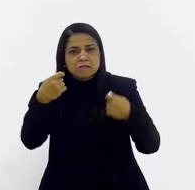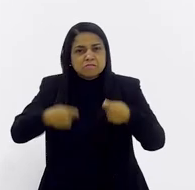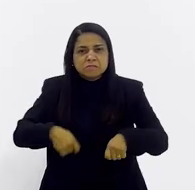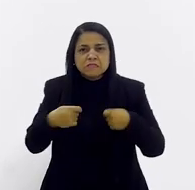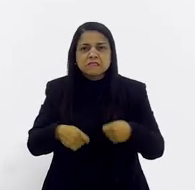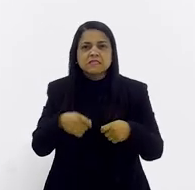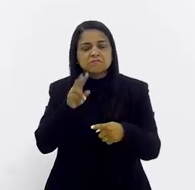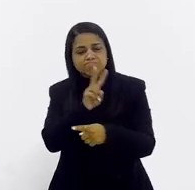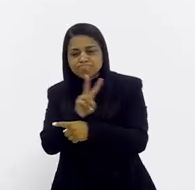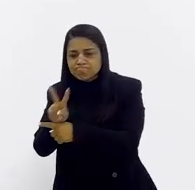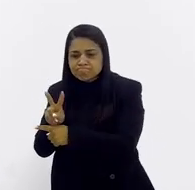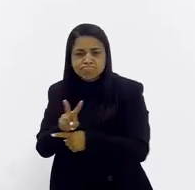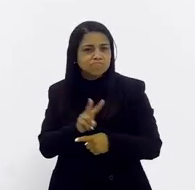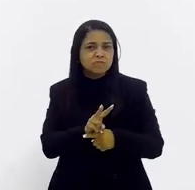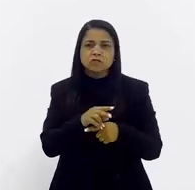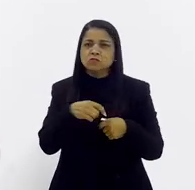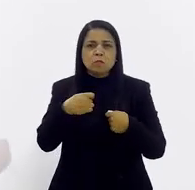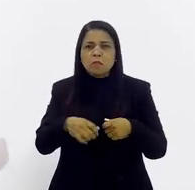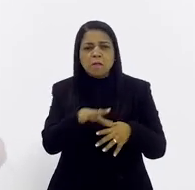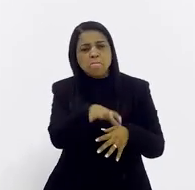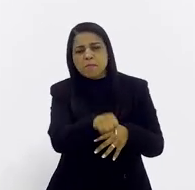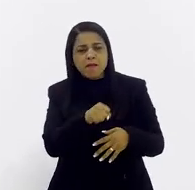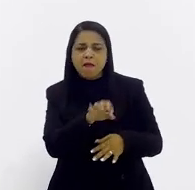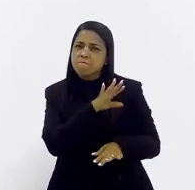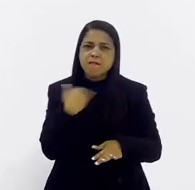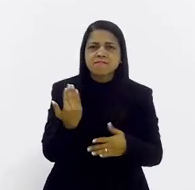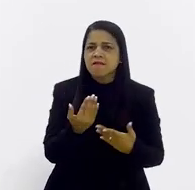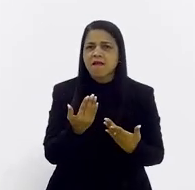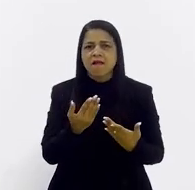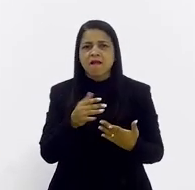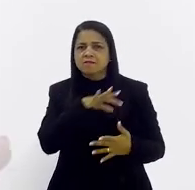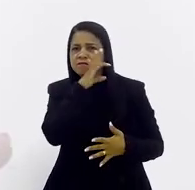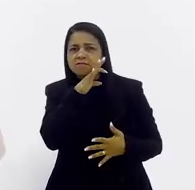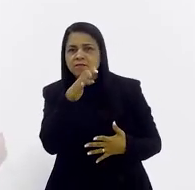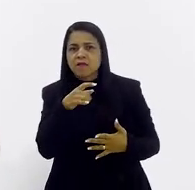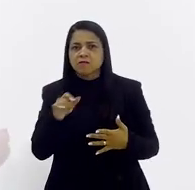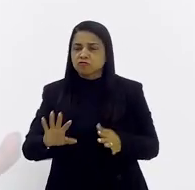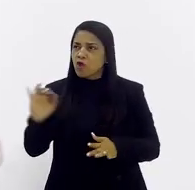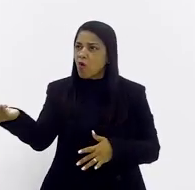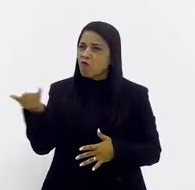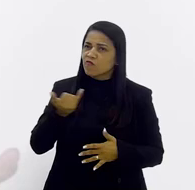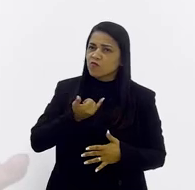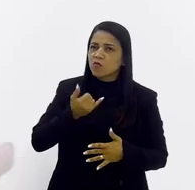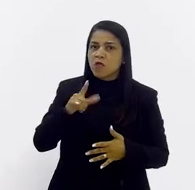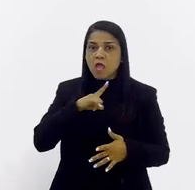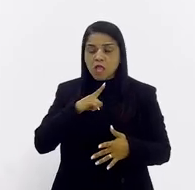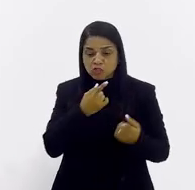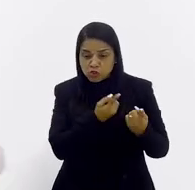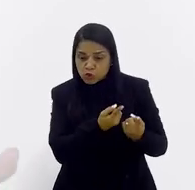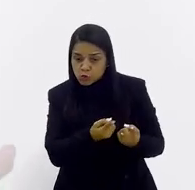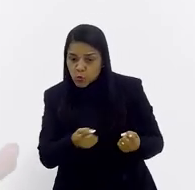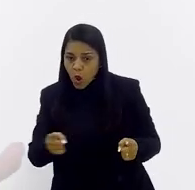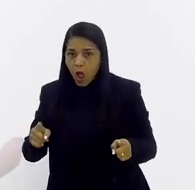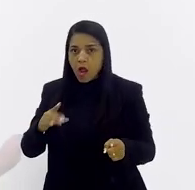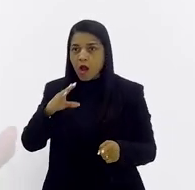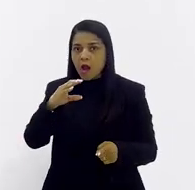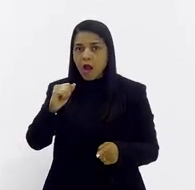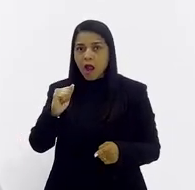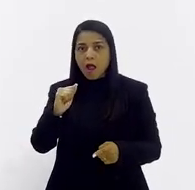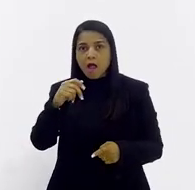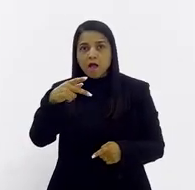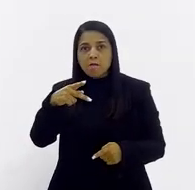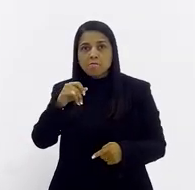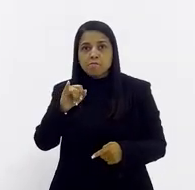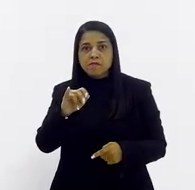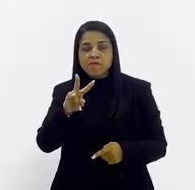deles não tem que tirar não tem que matar por exemplo eu fazer que nem ouvir um falando fazer um churrasco capivara porque meu Deus